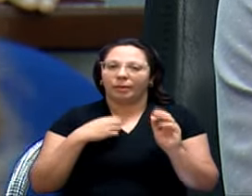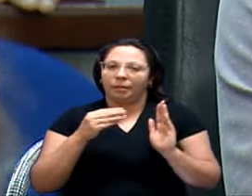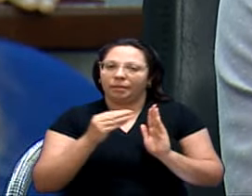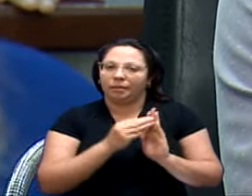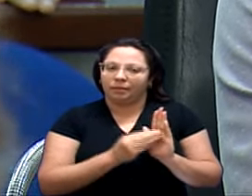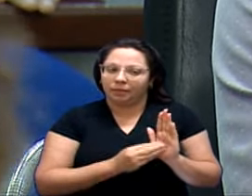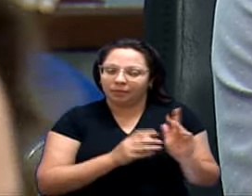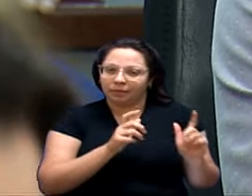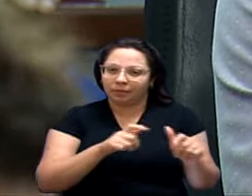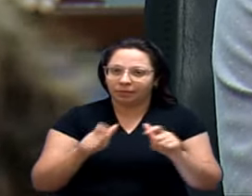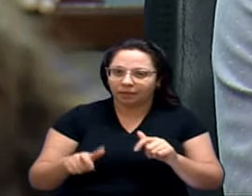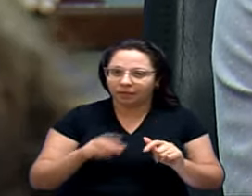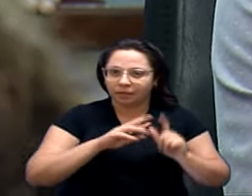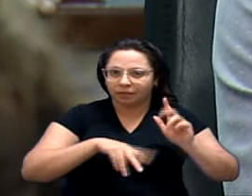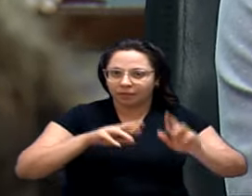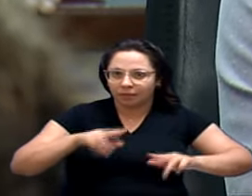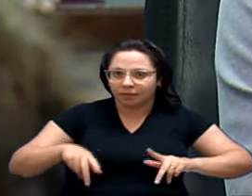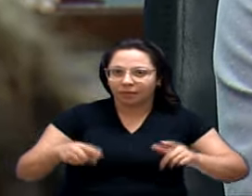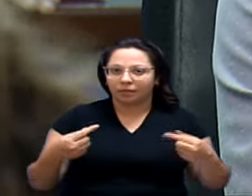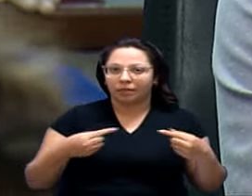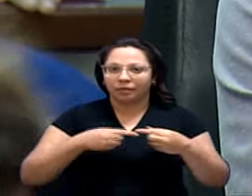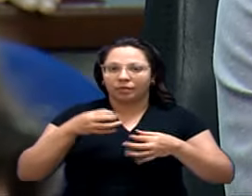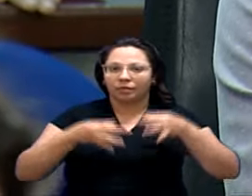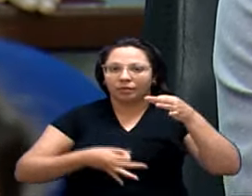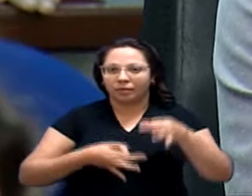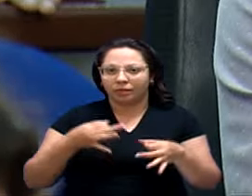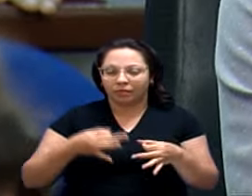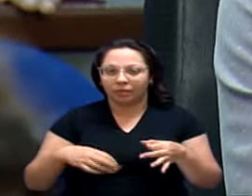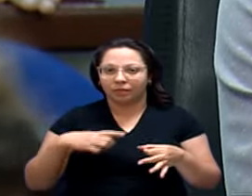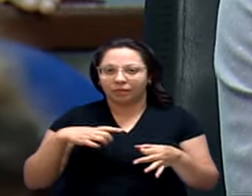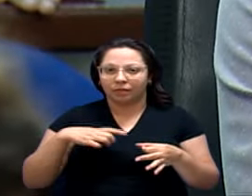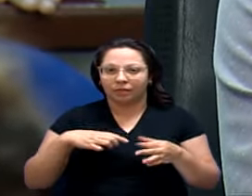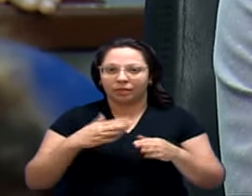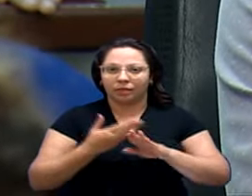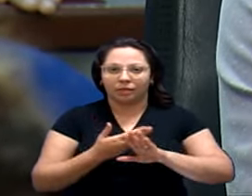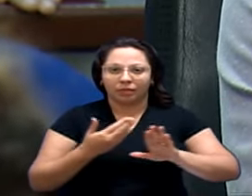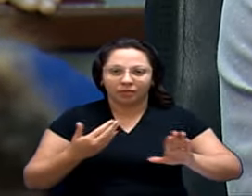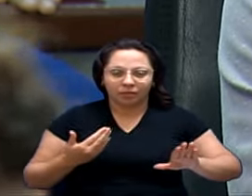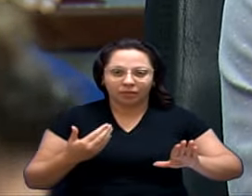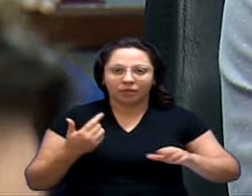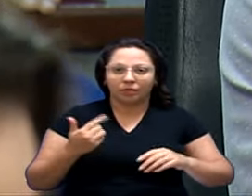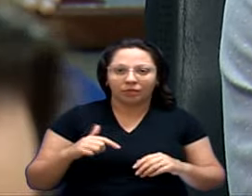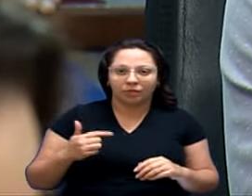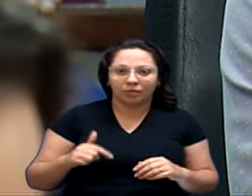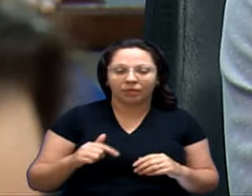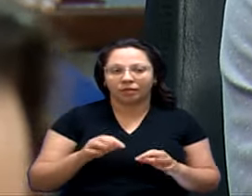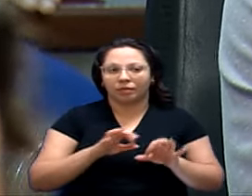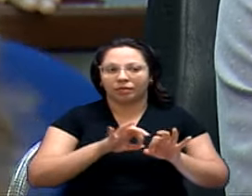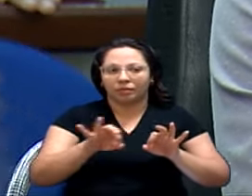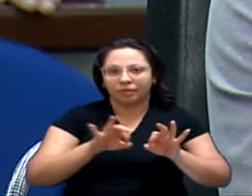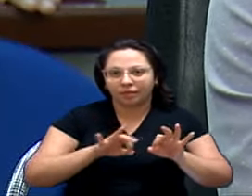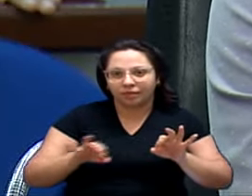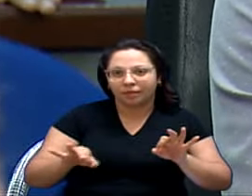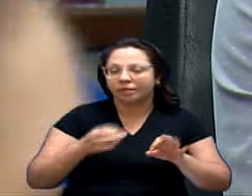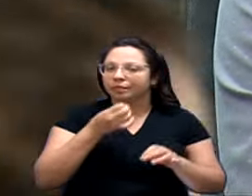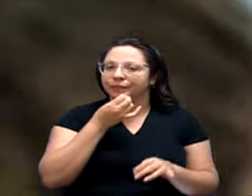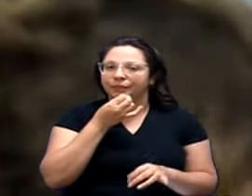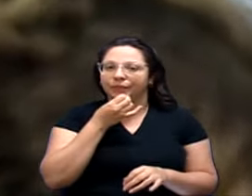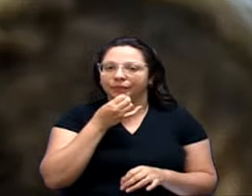a insegurança jurídica devido à ausência das métricas técnicas por exemplo lá aparece assim falando